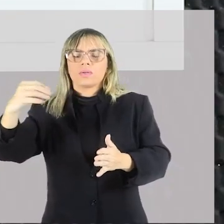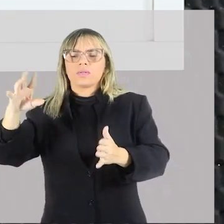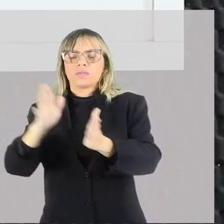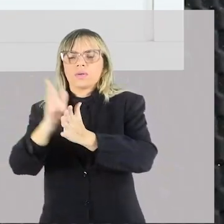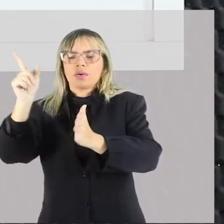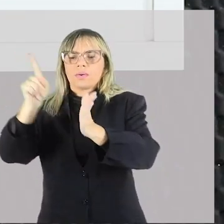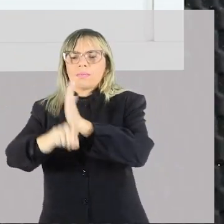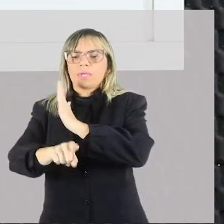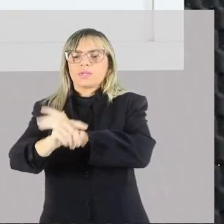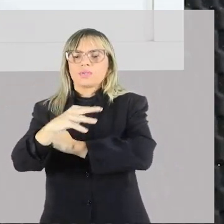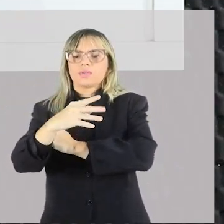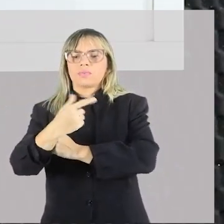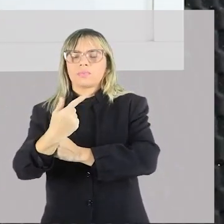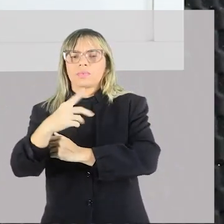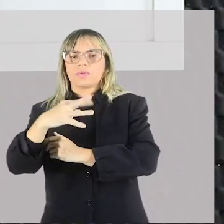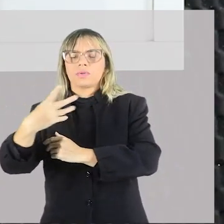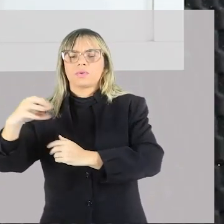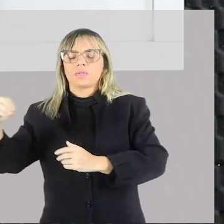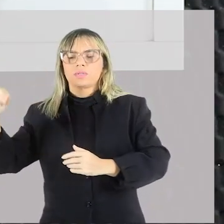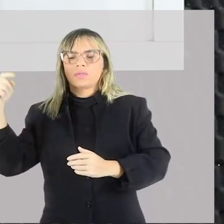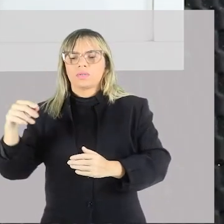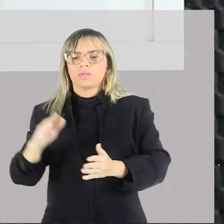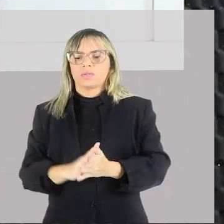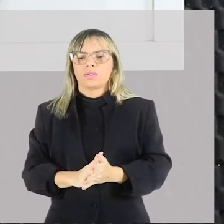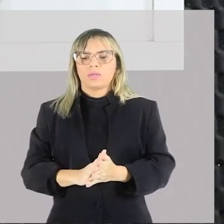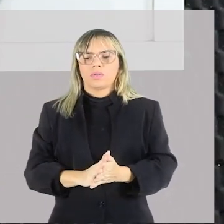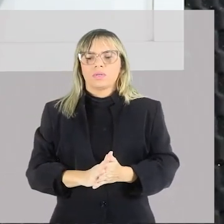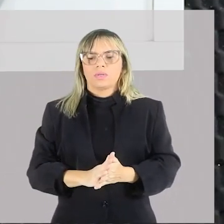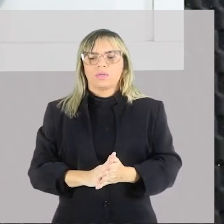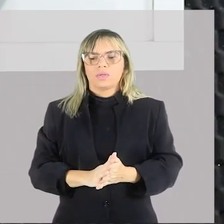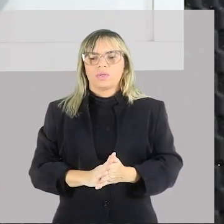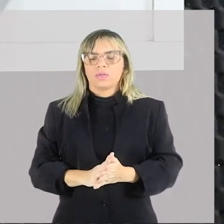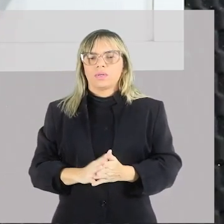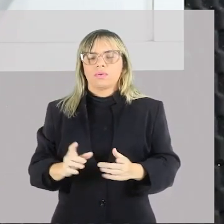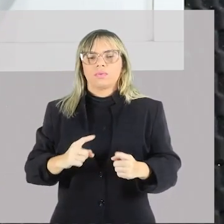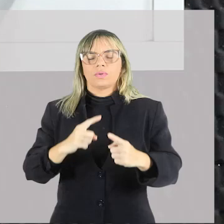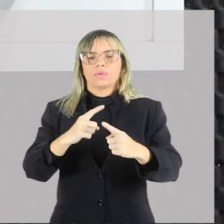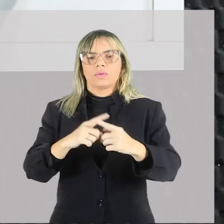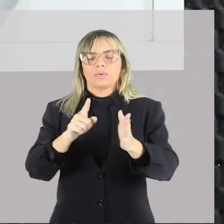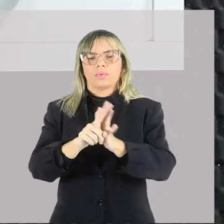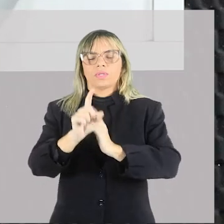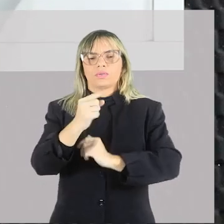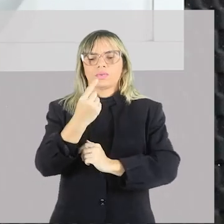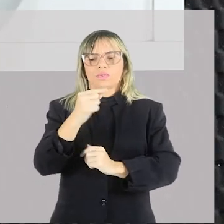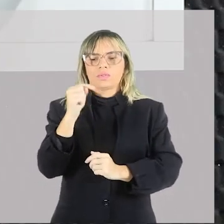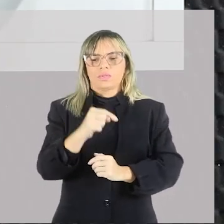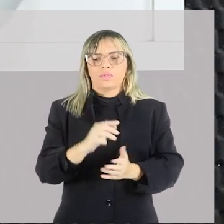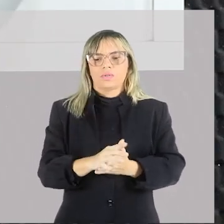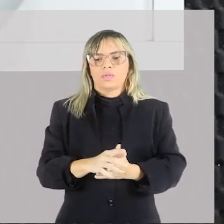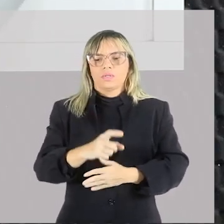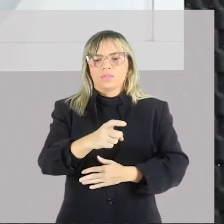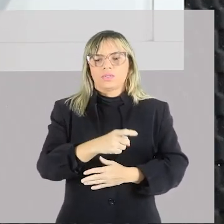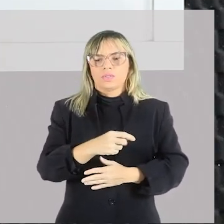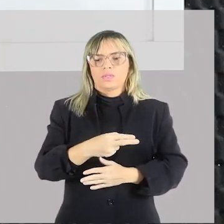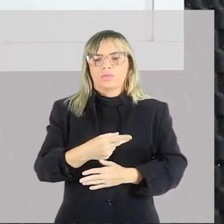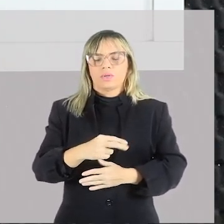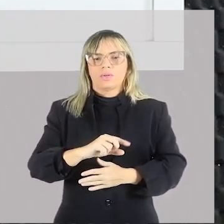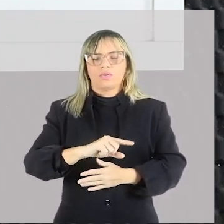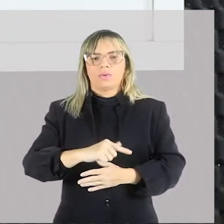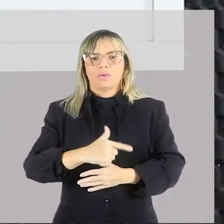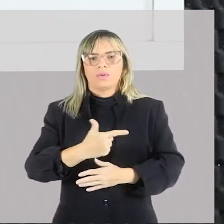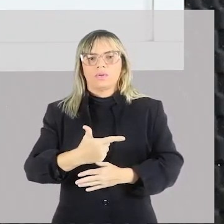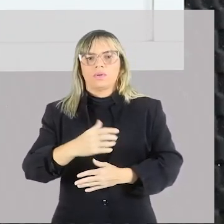negativo multiplicando isso por -1 né você vai encontrar que x ig a 200 aí turma dá para você